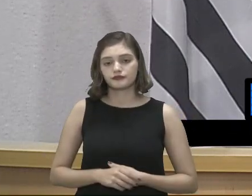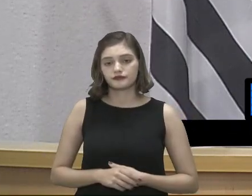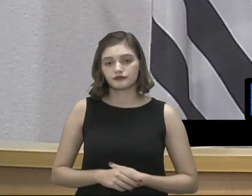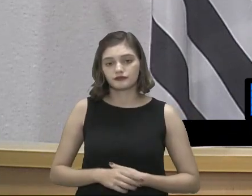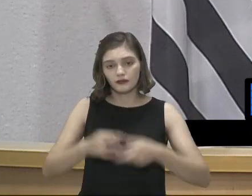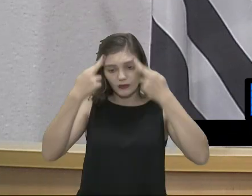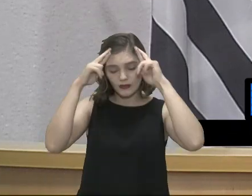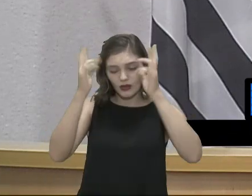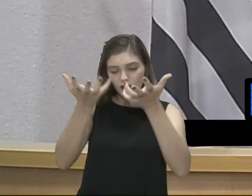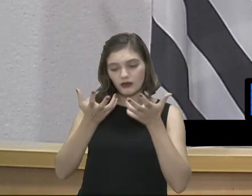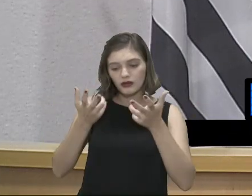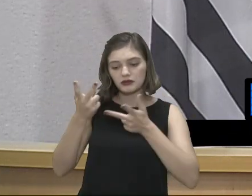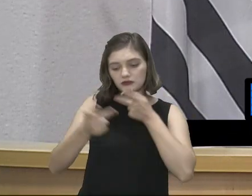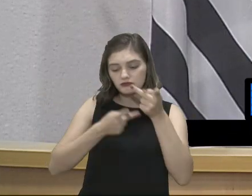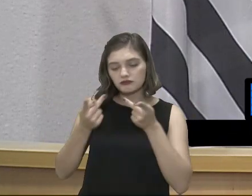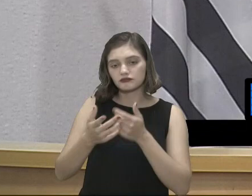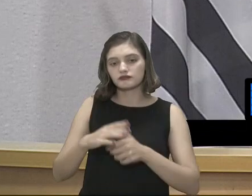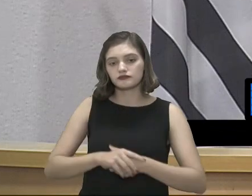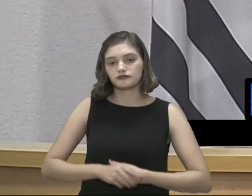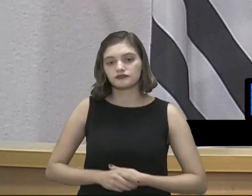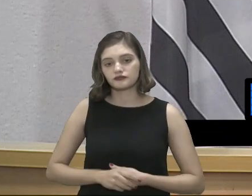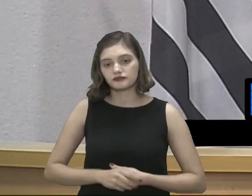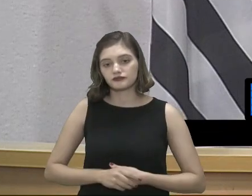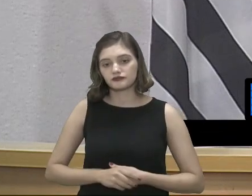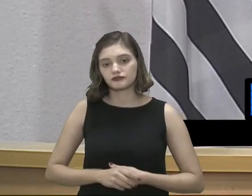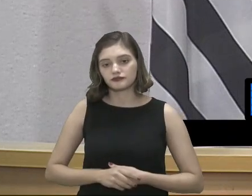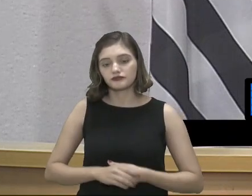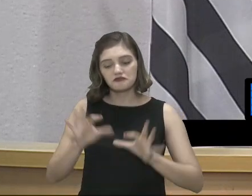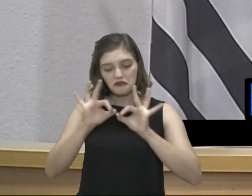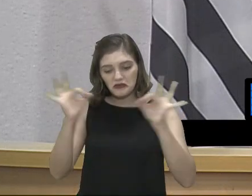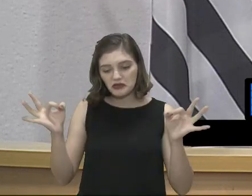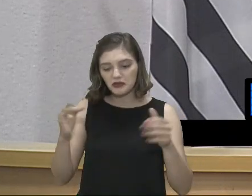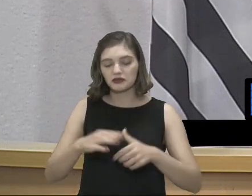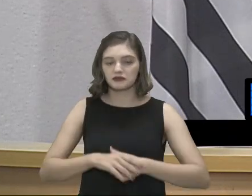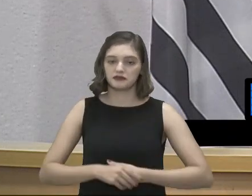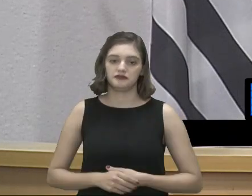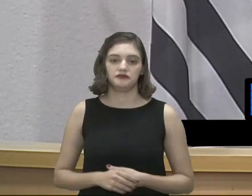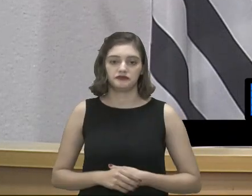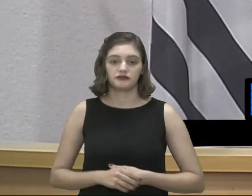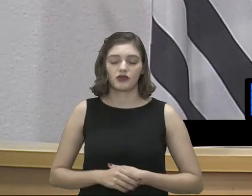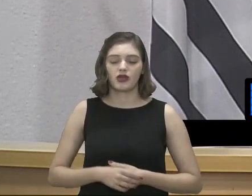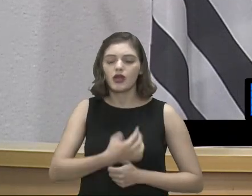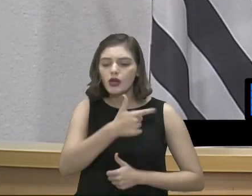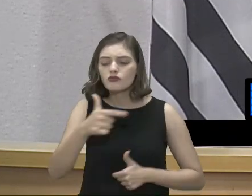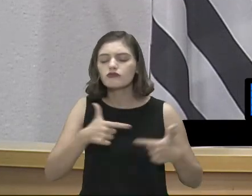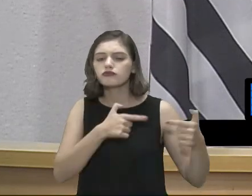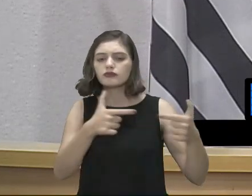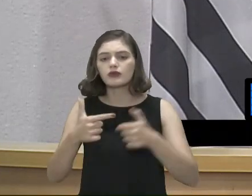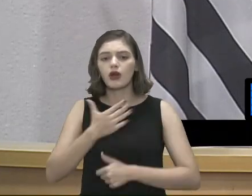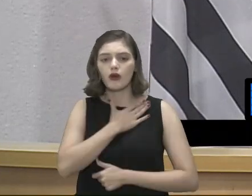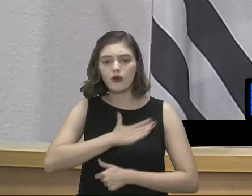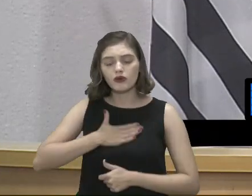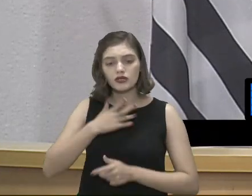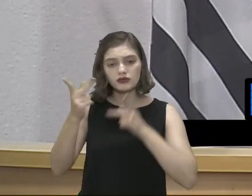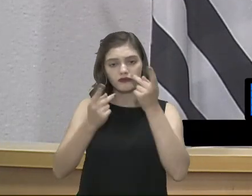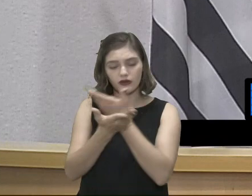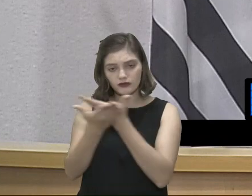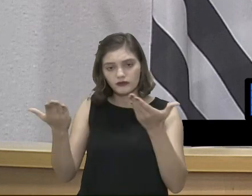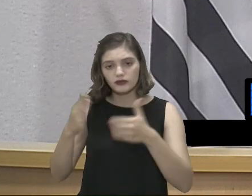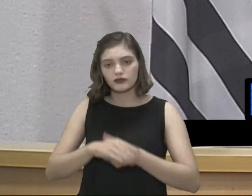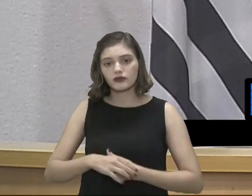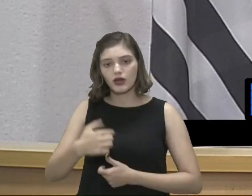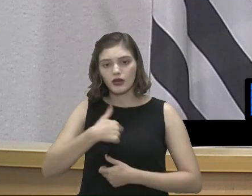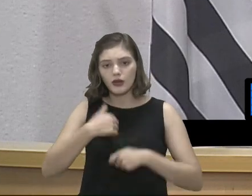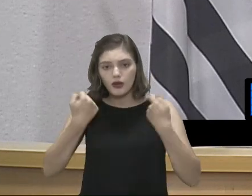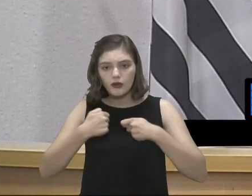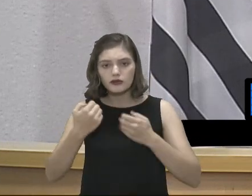como eu quero ser tratada, simplesmente por isso. E as outras lutas? Gostei de algumas falas aqui. Eu